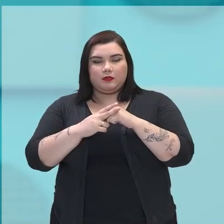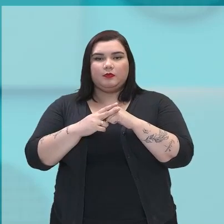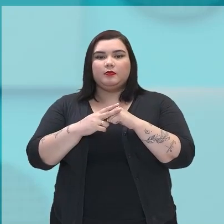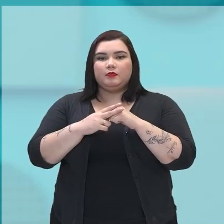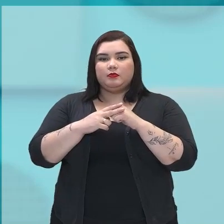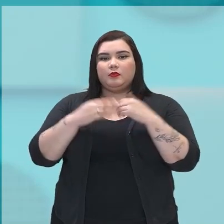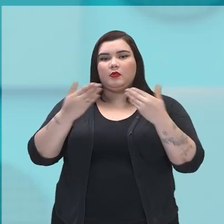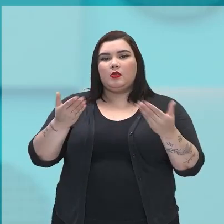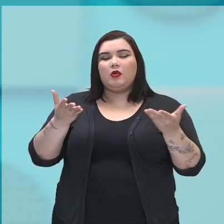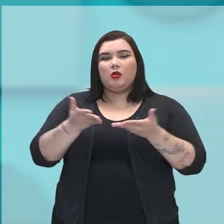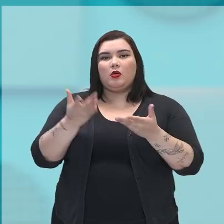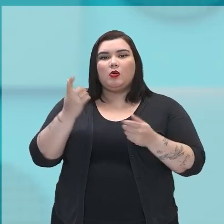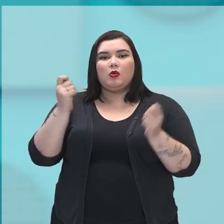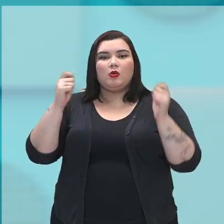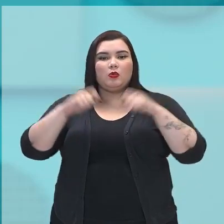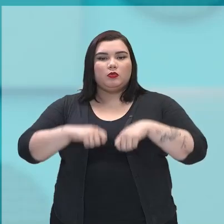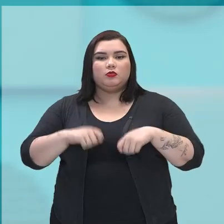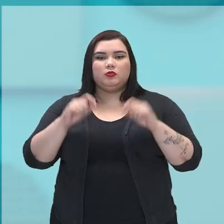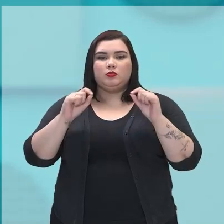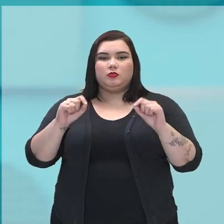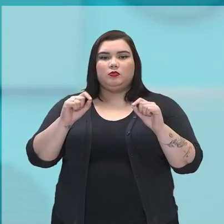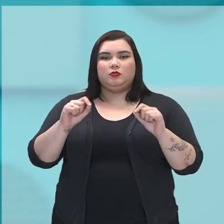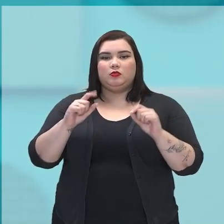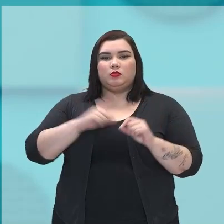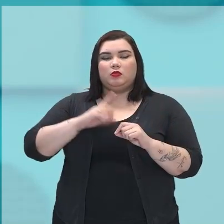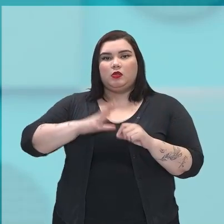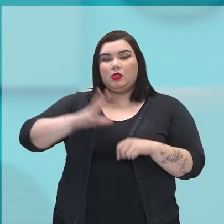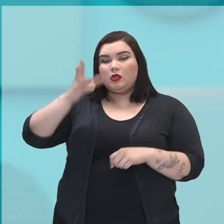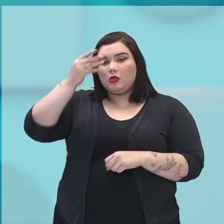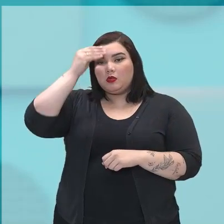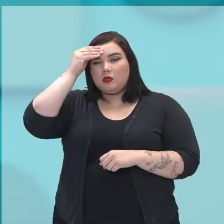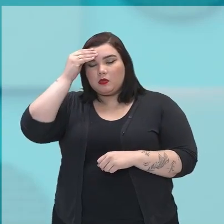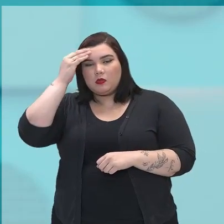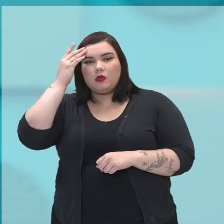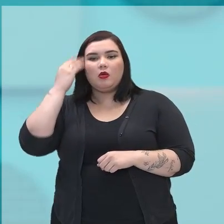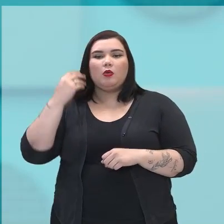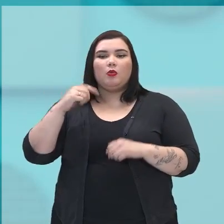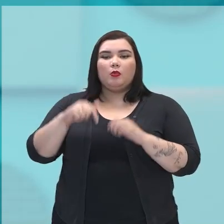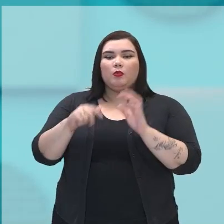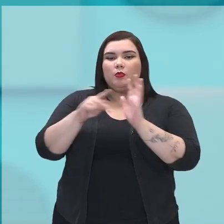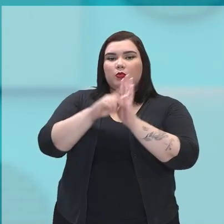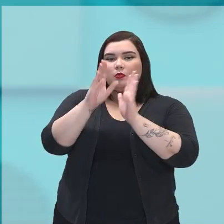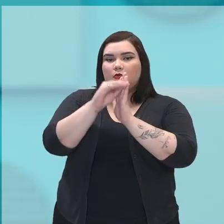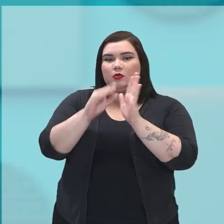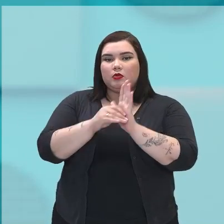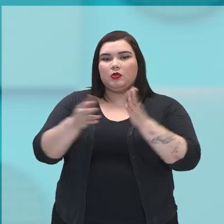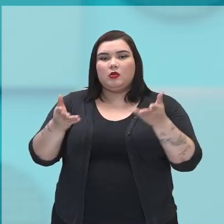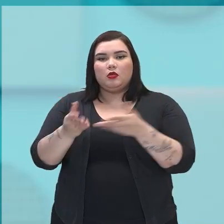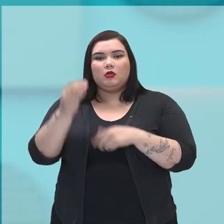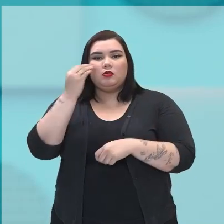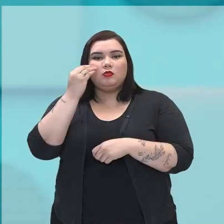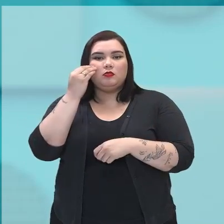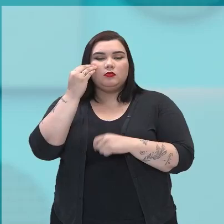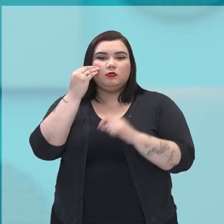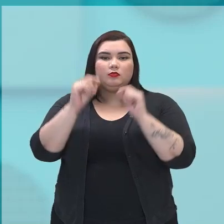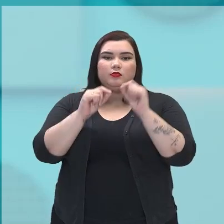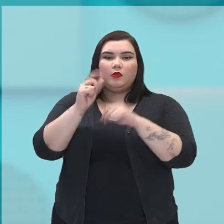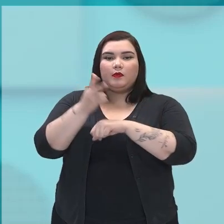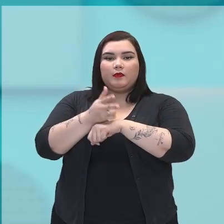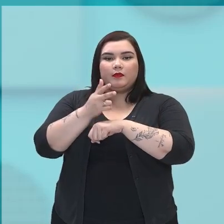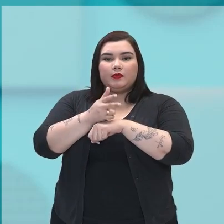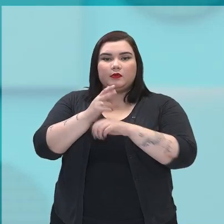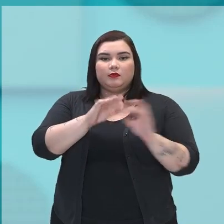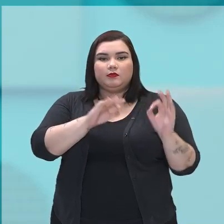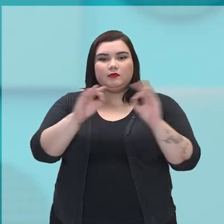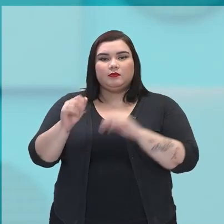para que a gente consiga memorizar mais, fixar mais esse assunto, nós vamos ver um vídeo